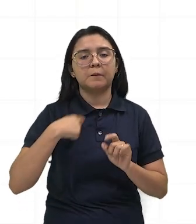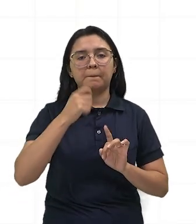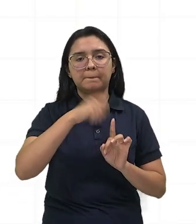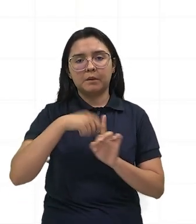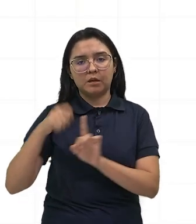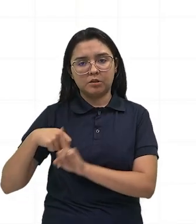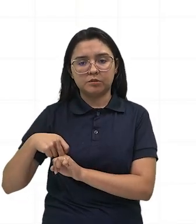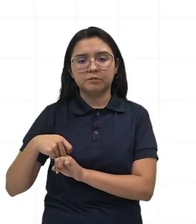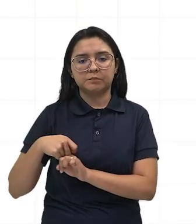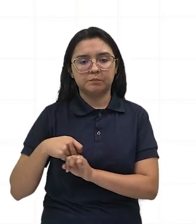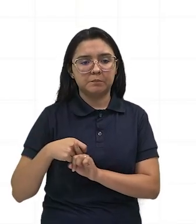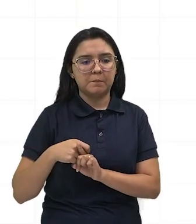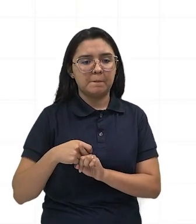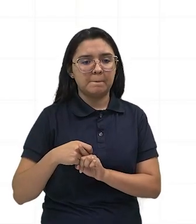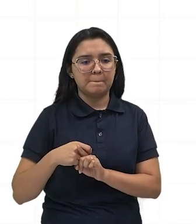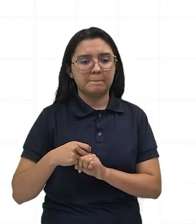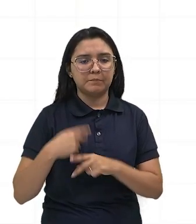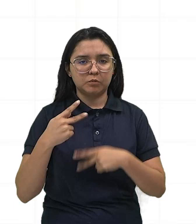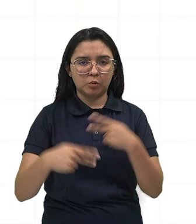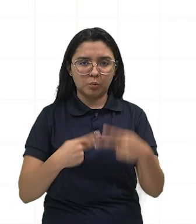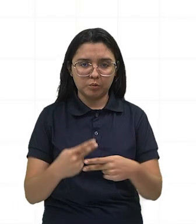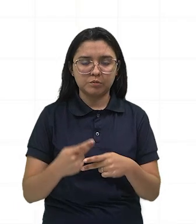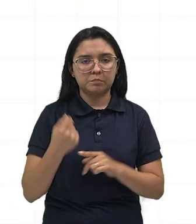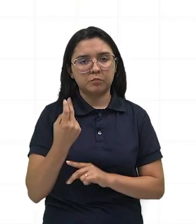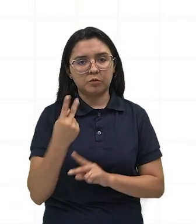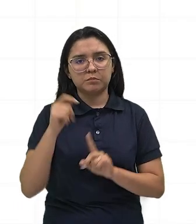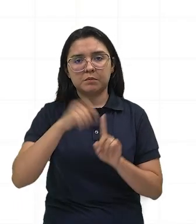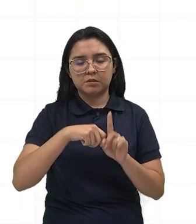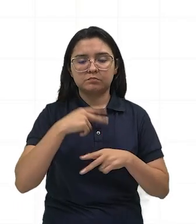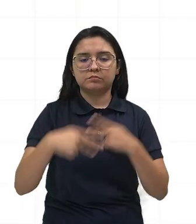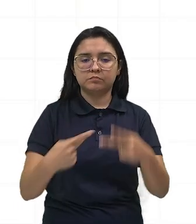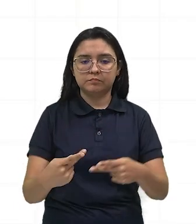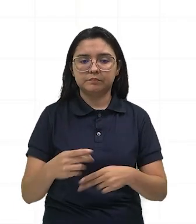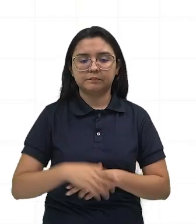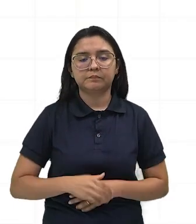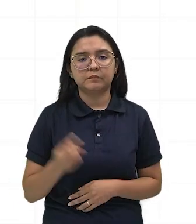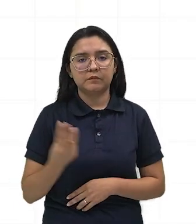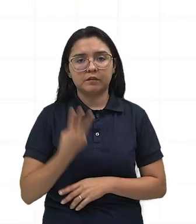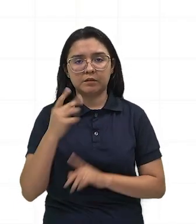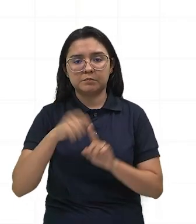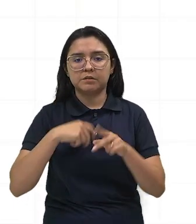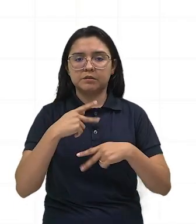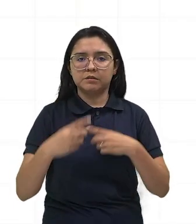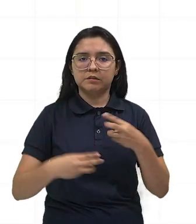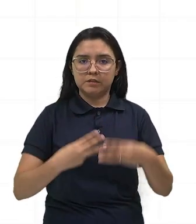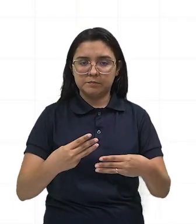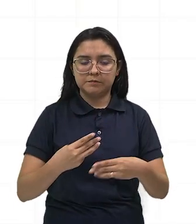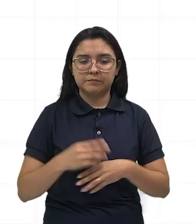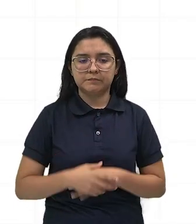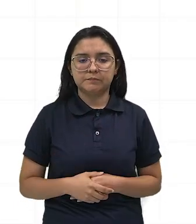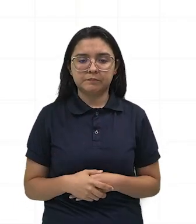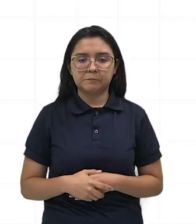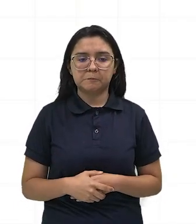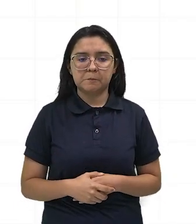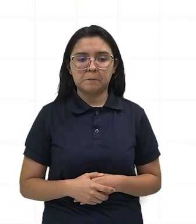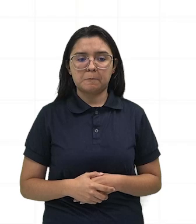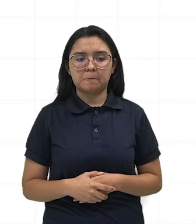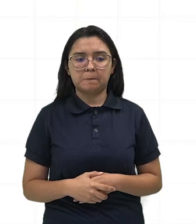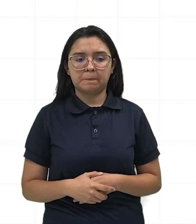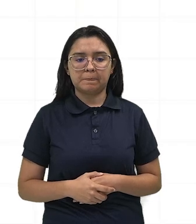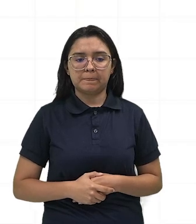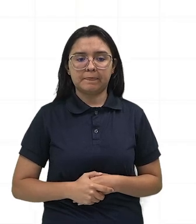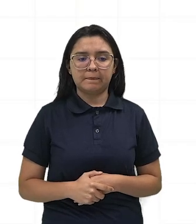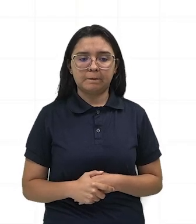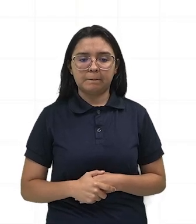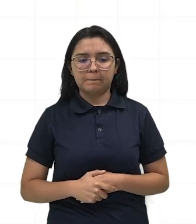mês, bimestral, 2 meses, né, trimestral, 3 meses. Então,